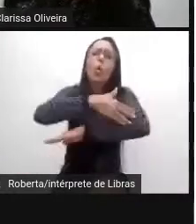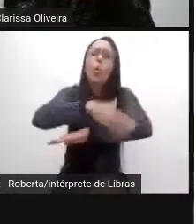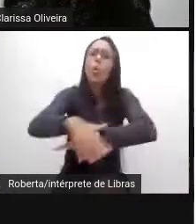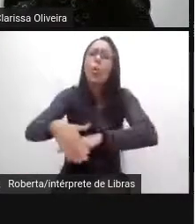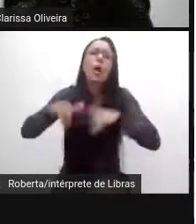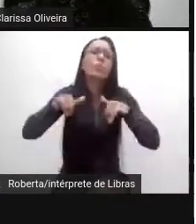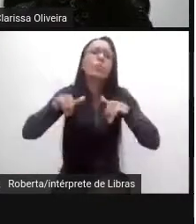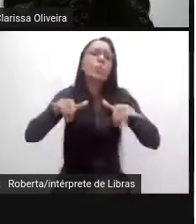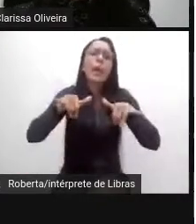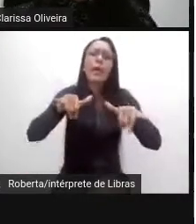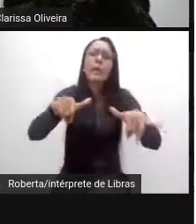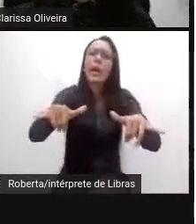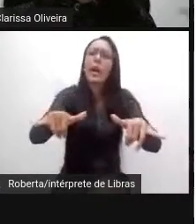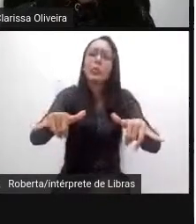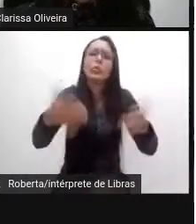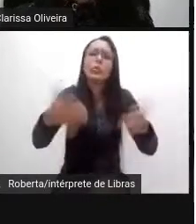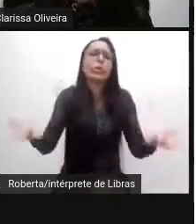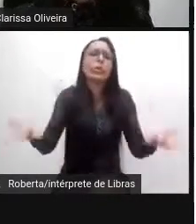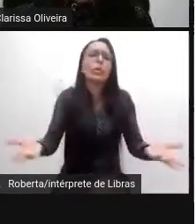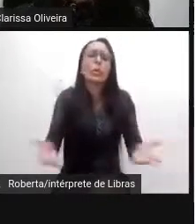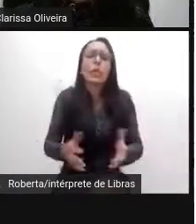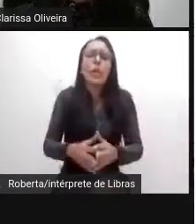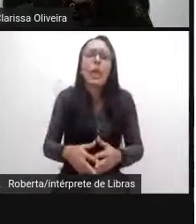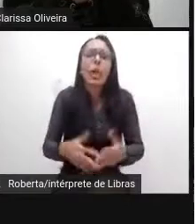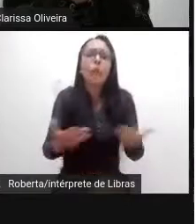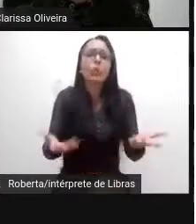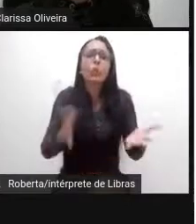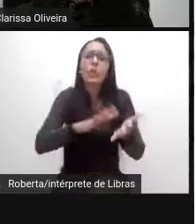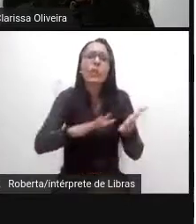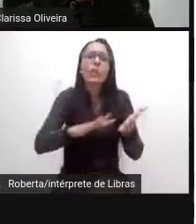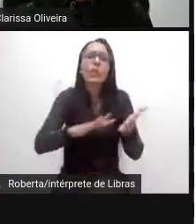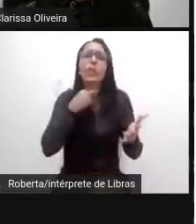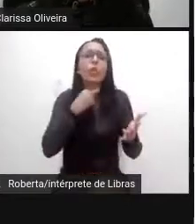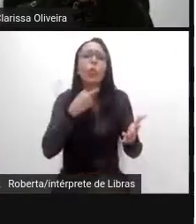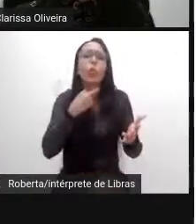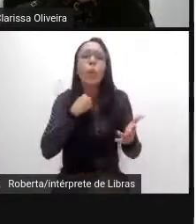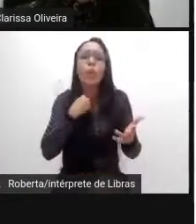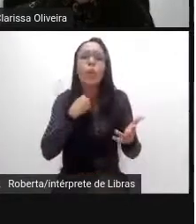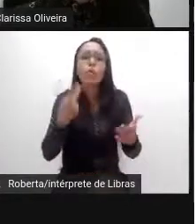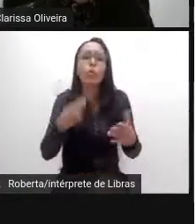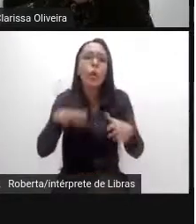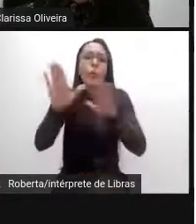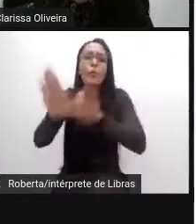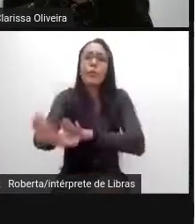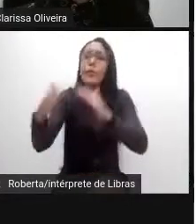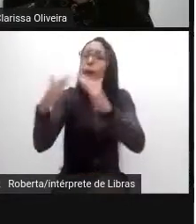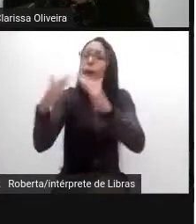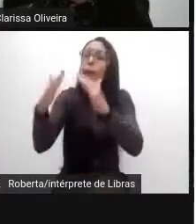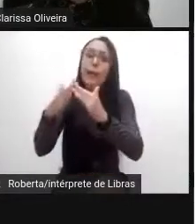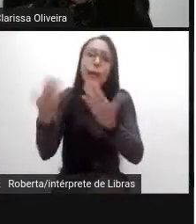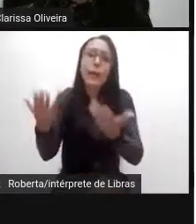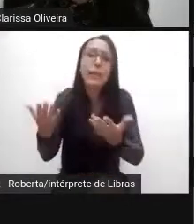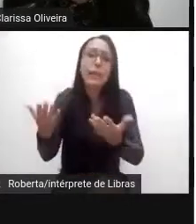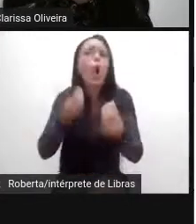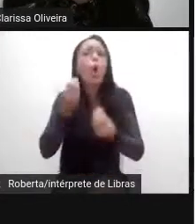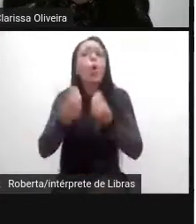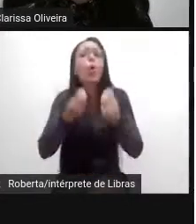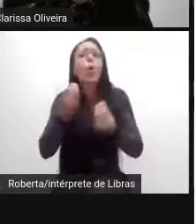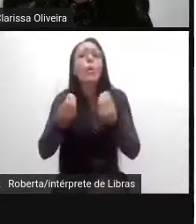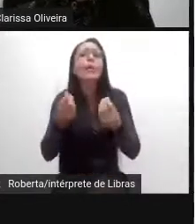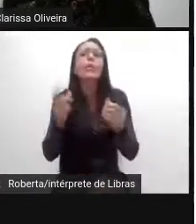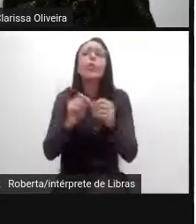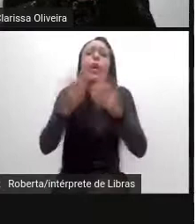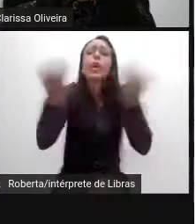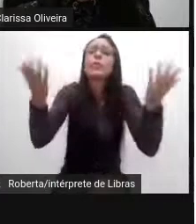eu estou numa atividade que eu não posso ficar em casa. Então, o que é que eu tenho que fazer? Como é que eu tenho que agir para ir lavando essas